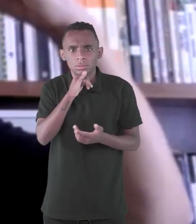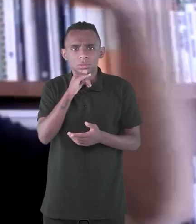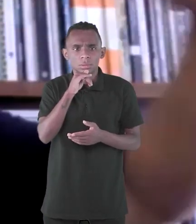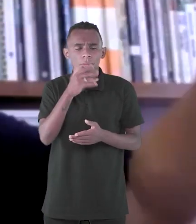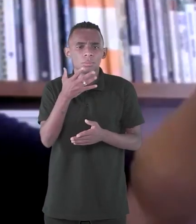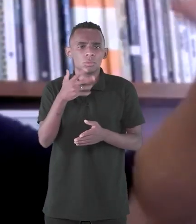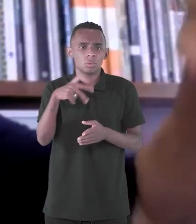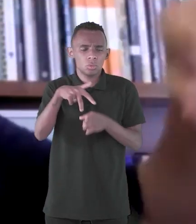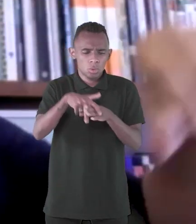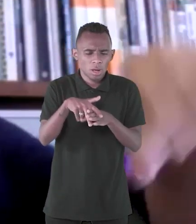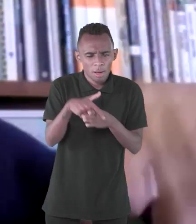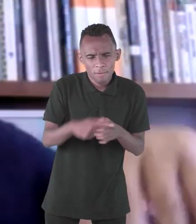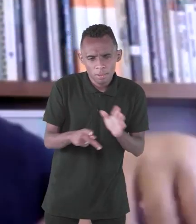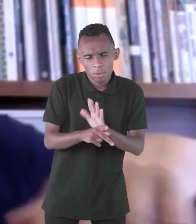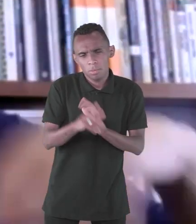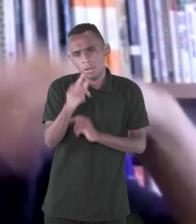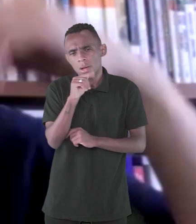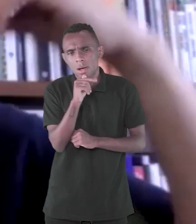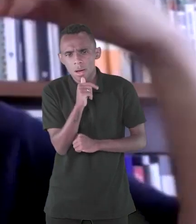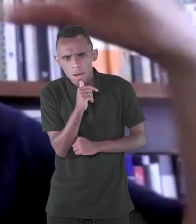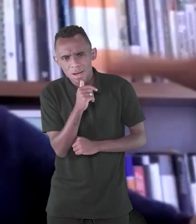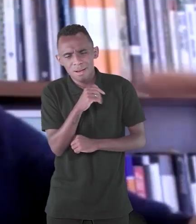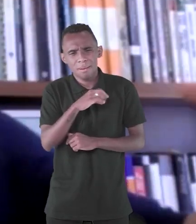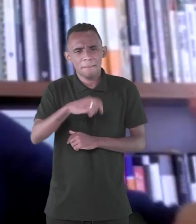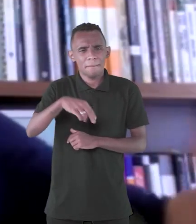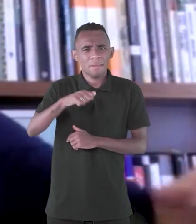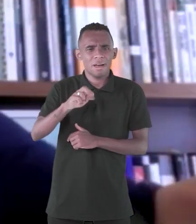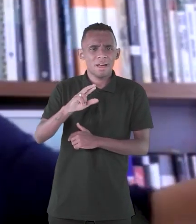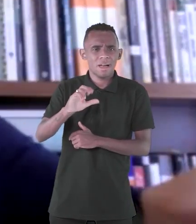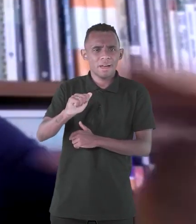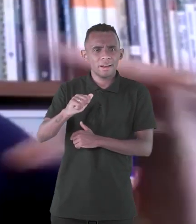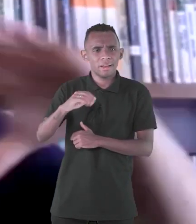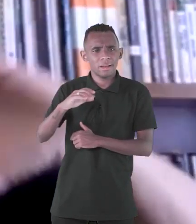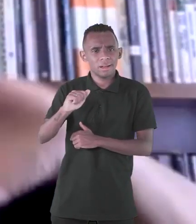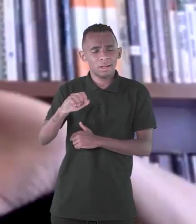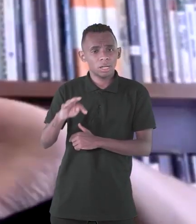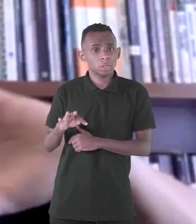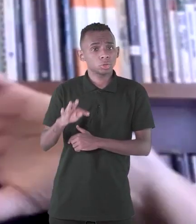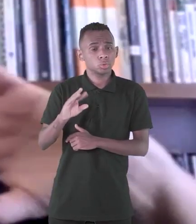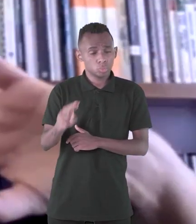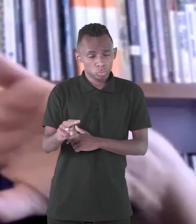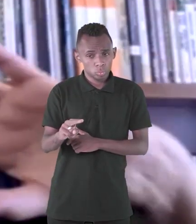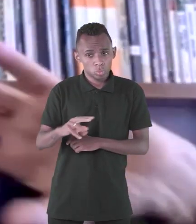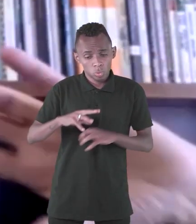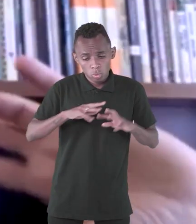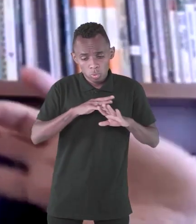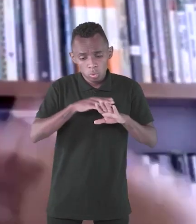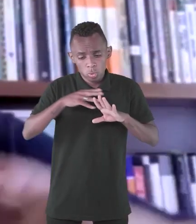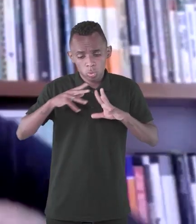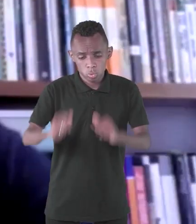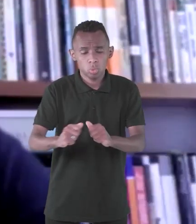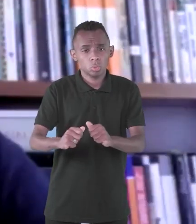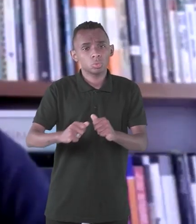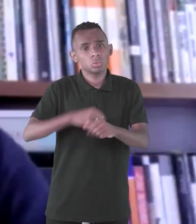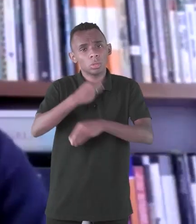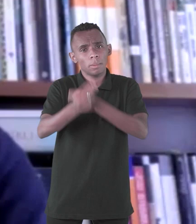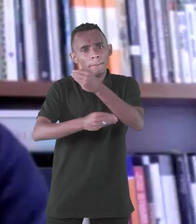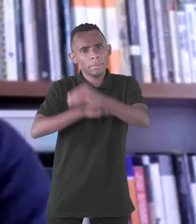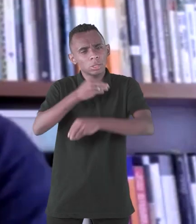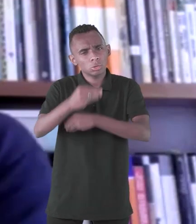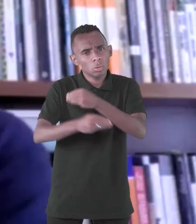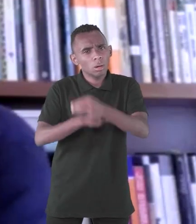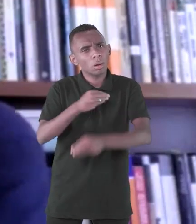o cavalo marinho, as pastorinhas, o maracatu, tudo isso se misturando com a influência do